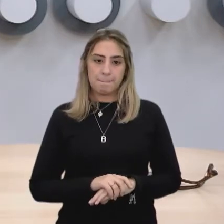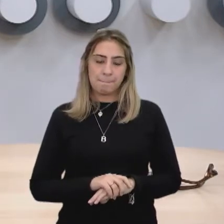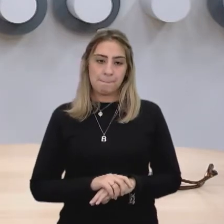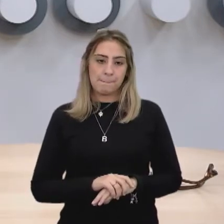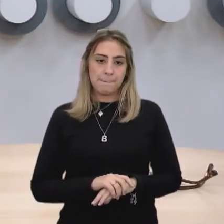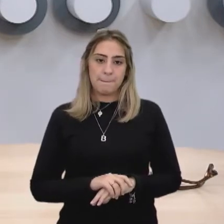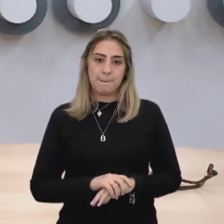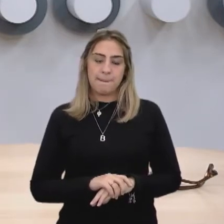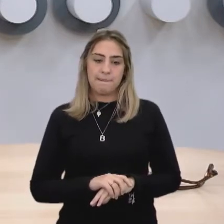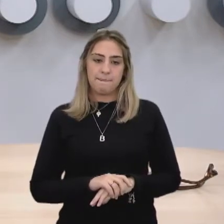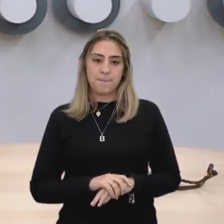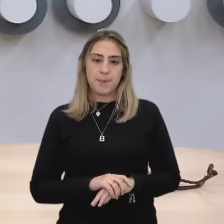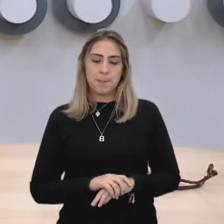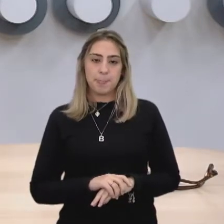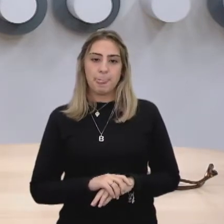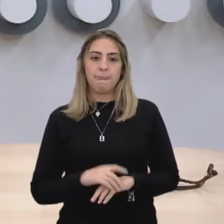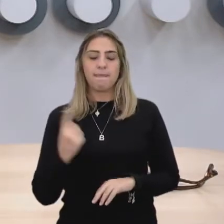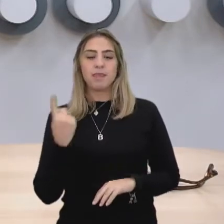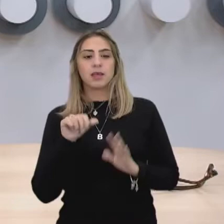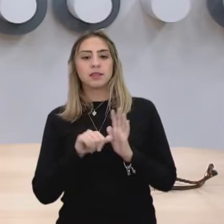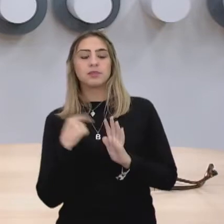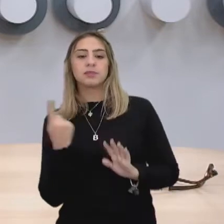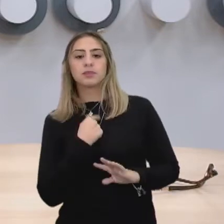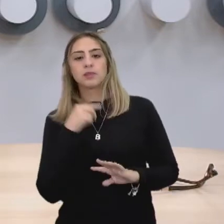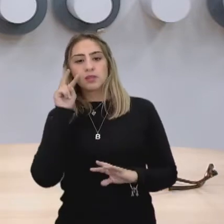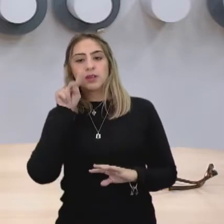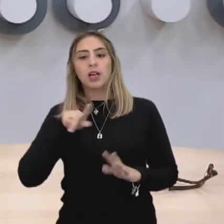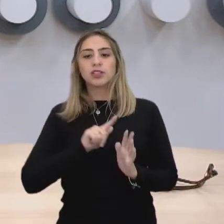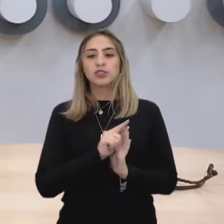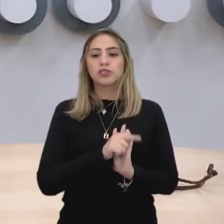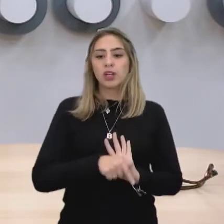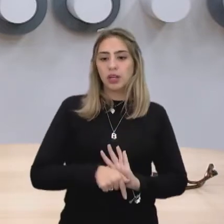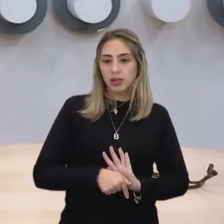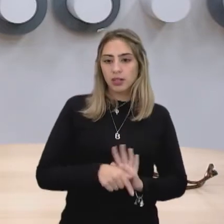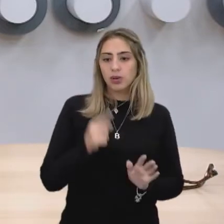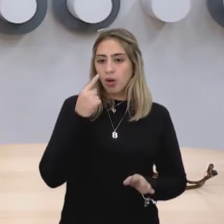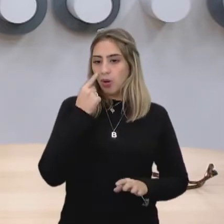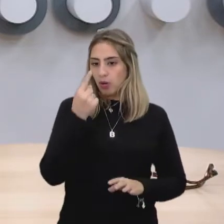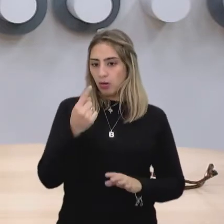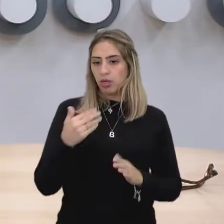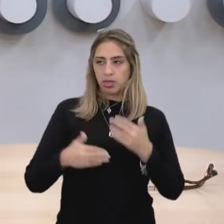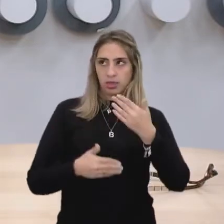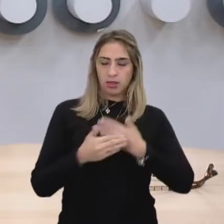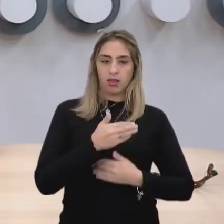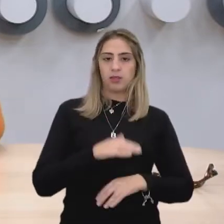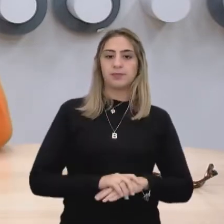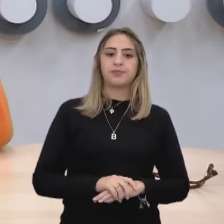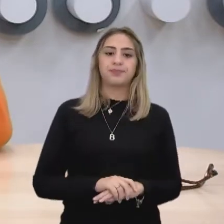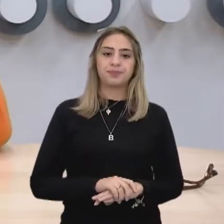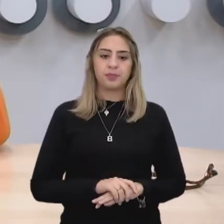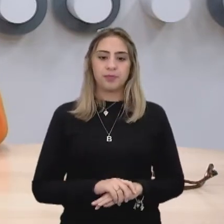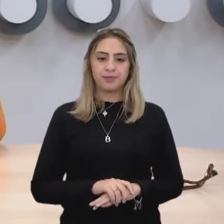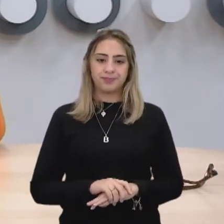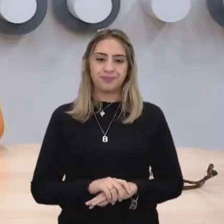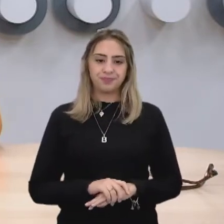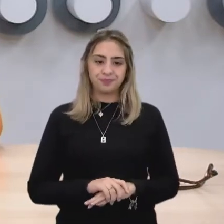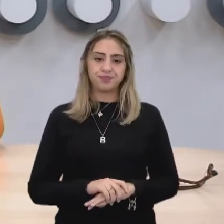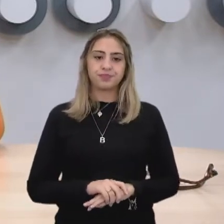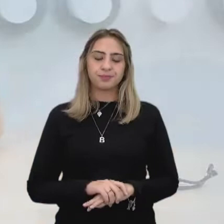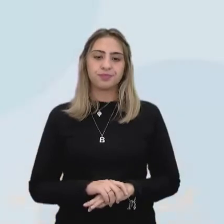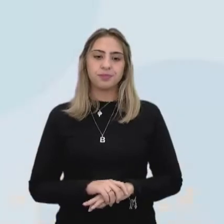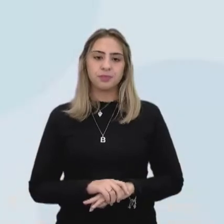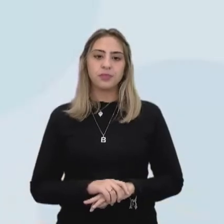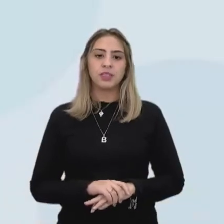situação aí. A primeira que a gente vai ver é segundo o gênero. Então vamos lá colocar na tela. Então nós temos lá as